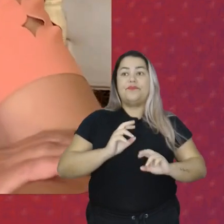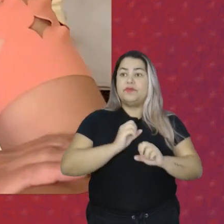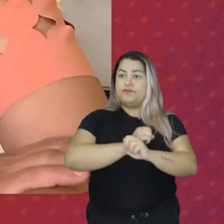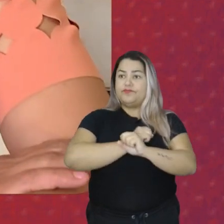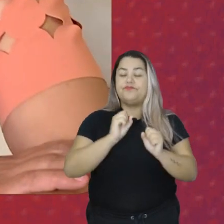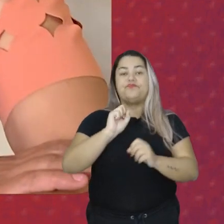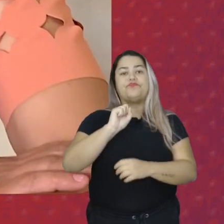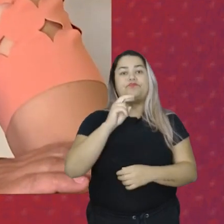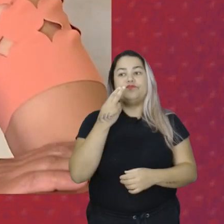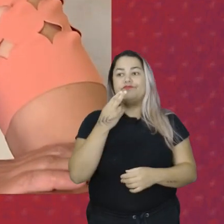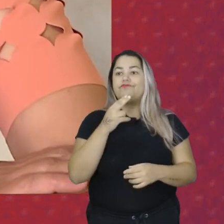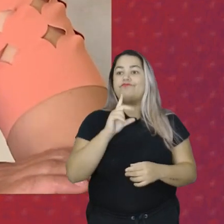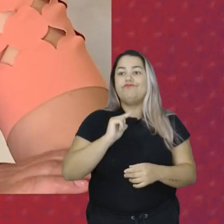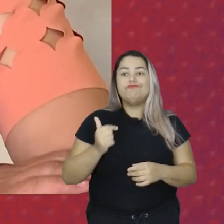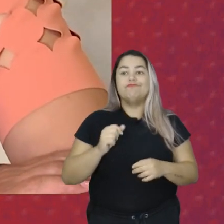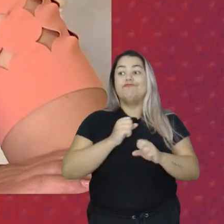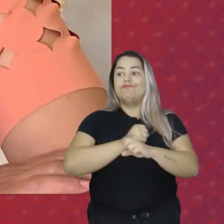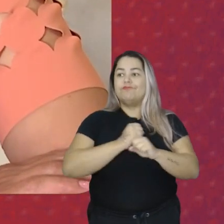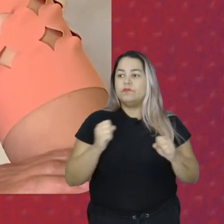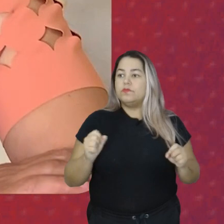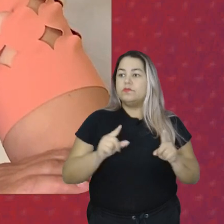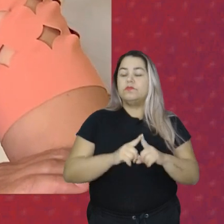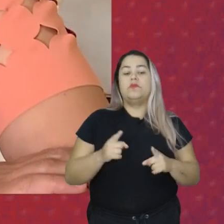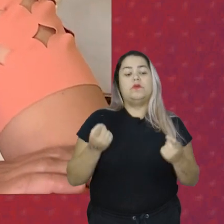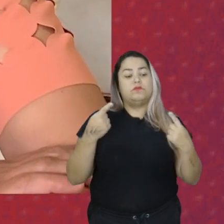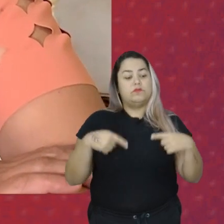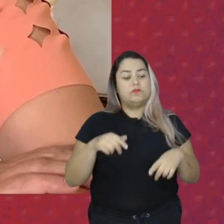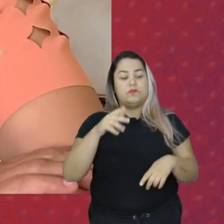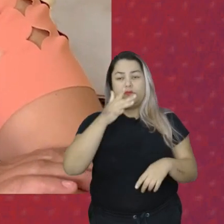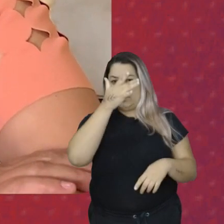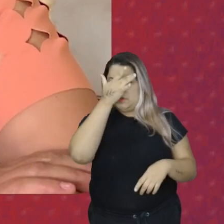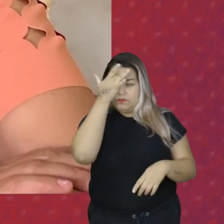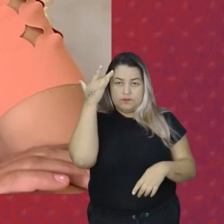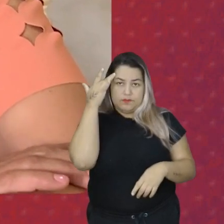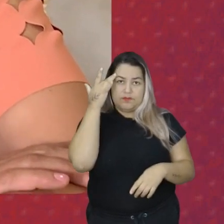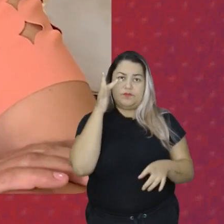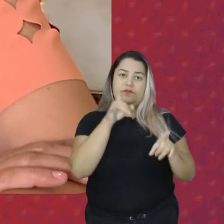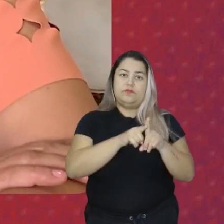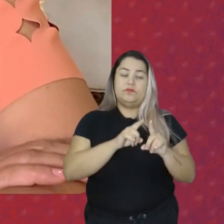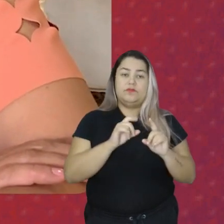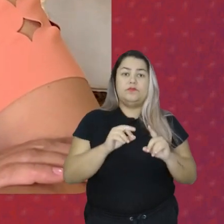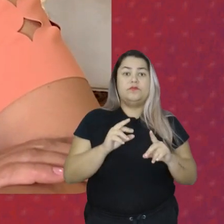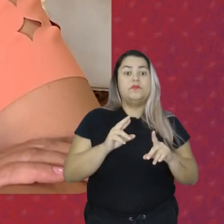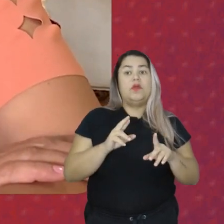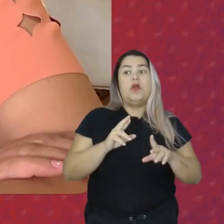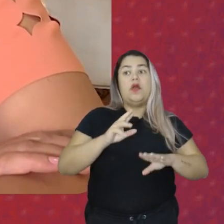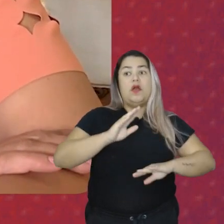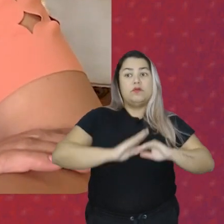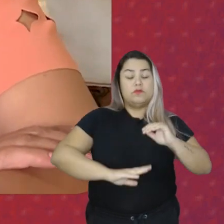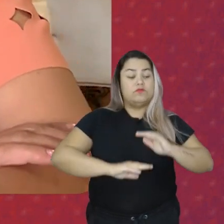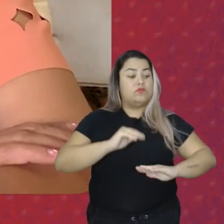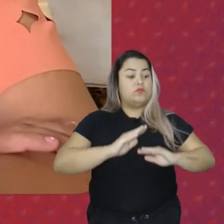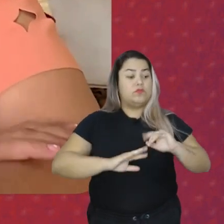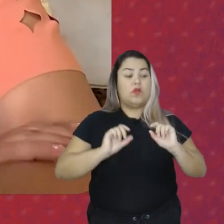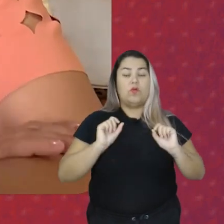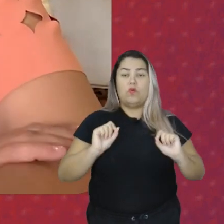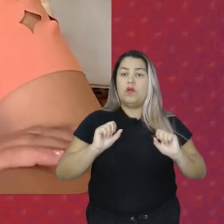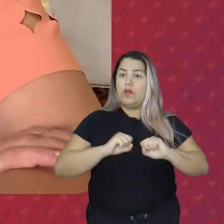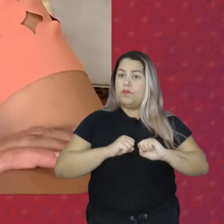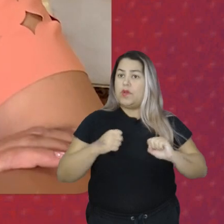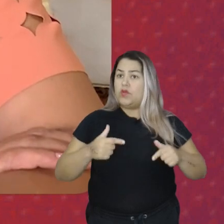ou incapacidade para exercer determinadas atividades em sociedade. Qual é o